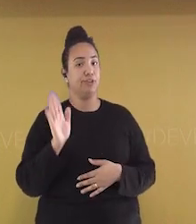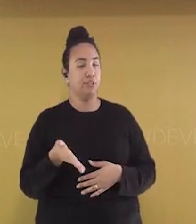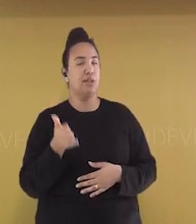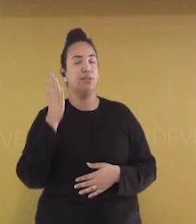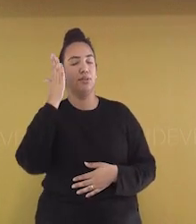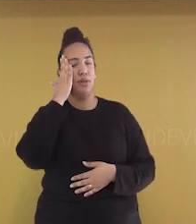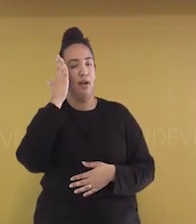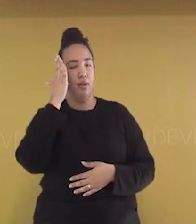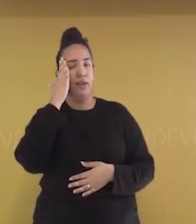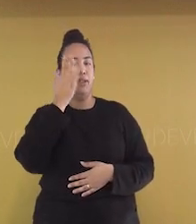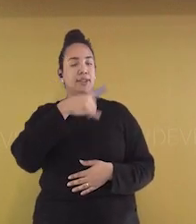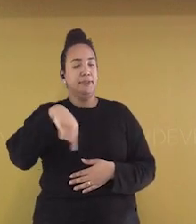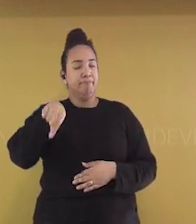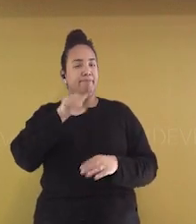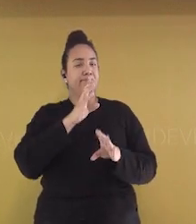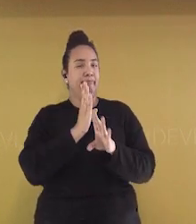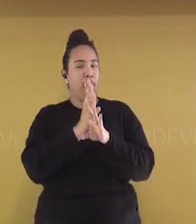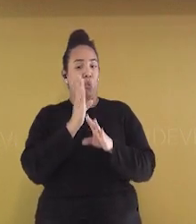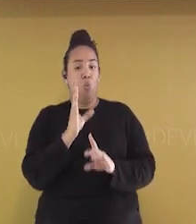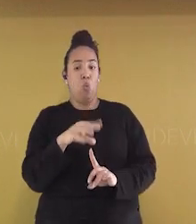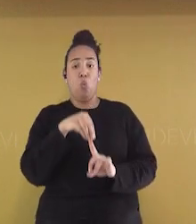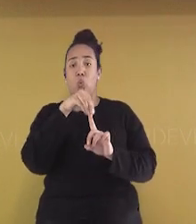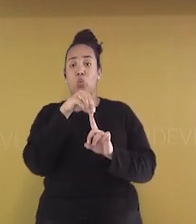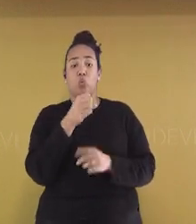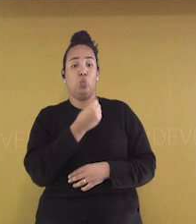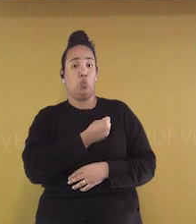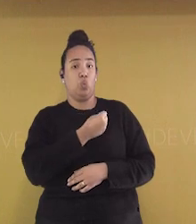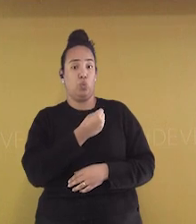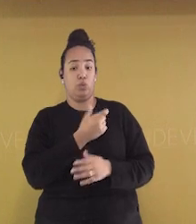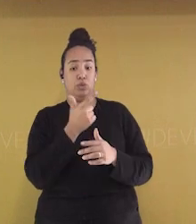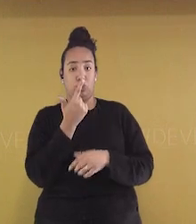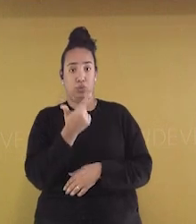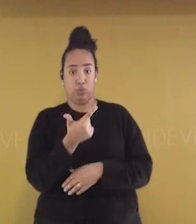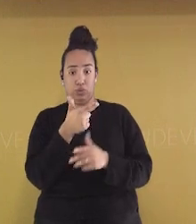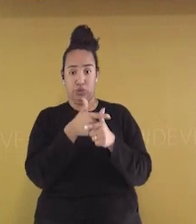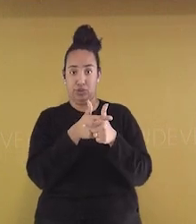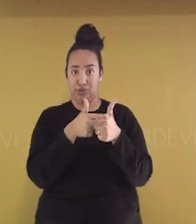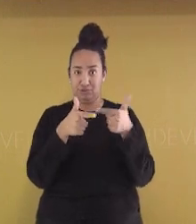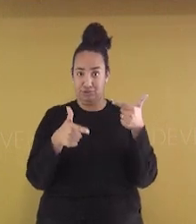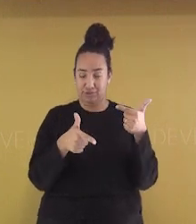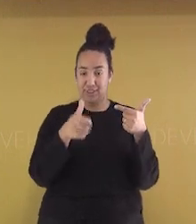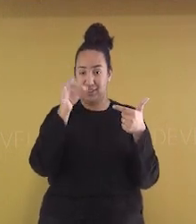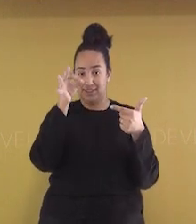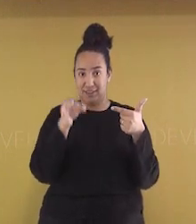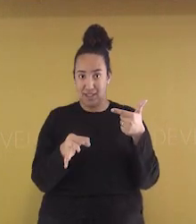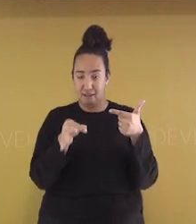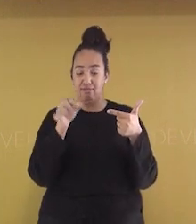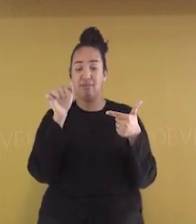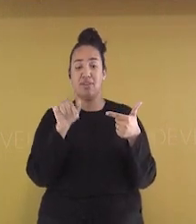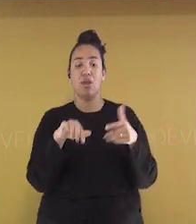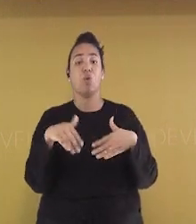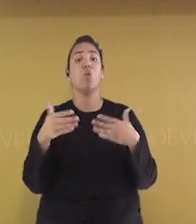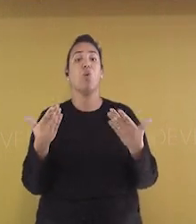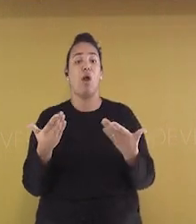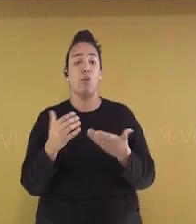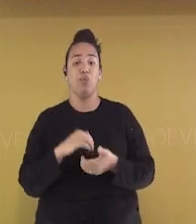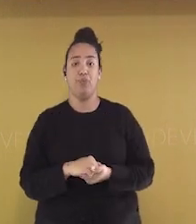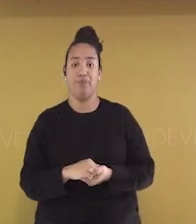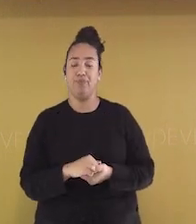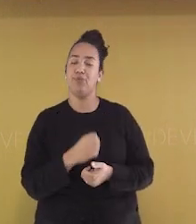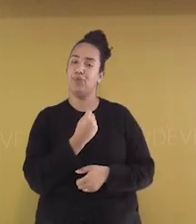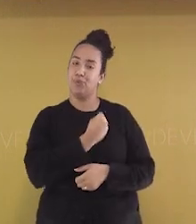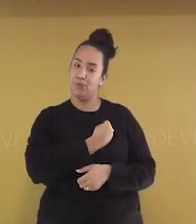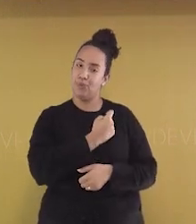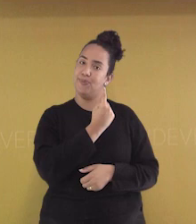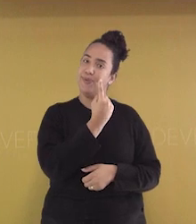pensamento, conseguimos descobrir que os únicos números que, ao dividir o 2 por eles, resultam em uma divisão